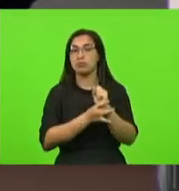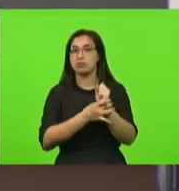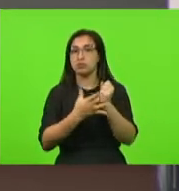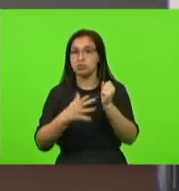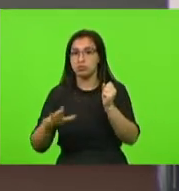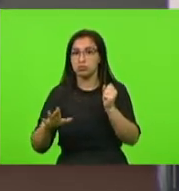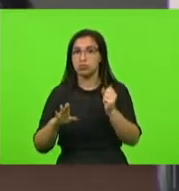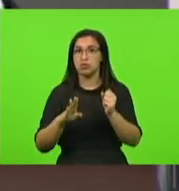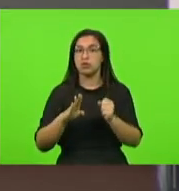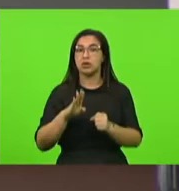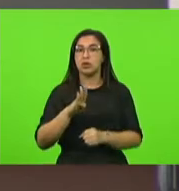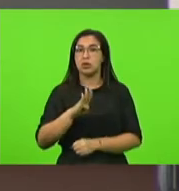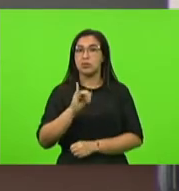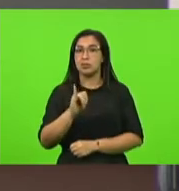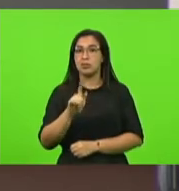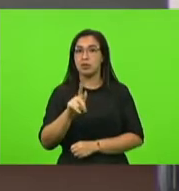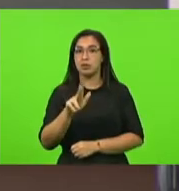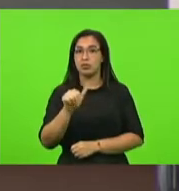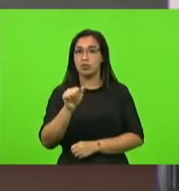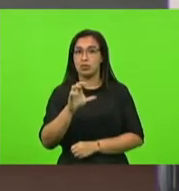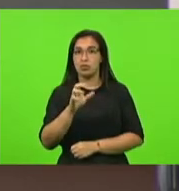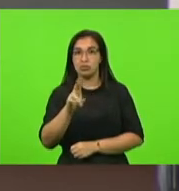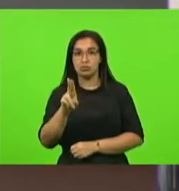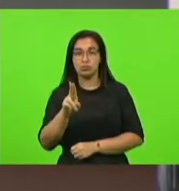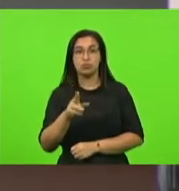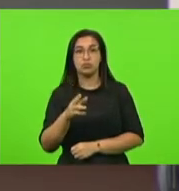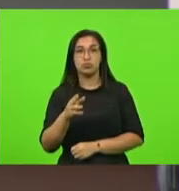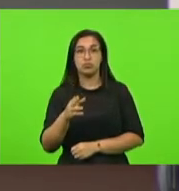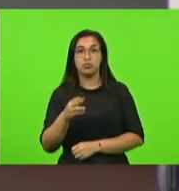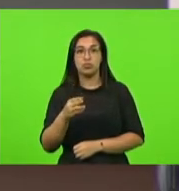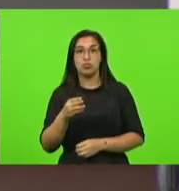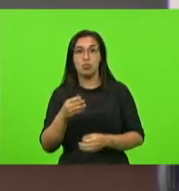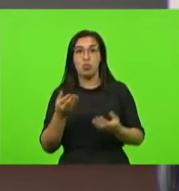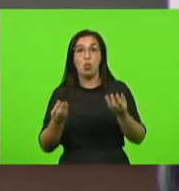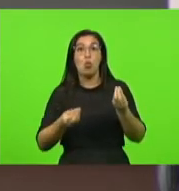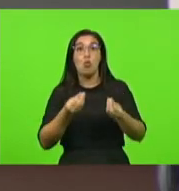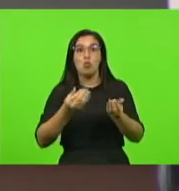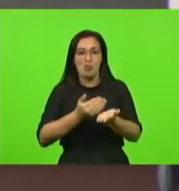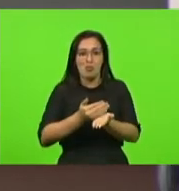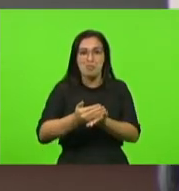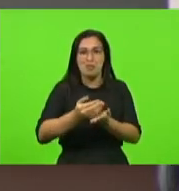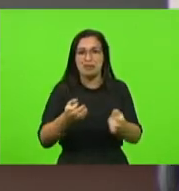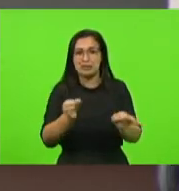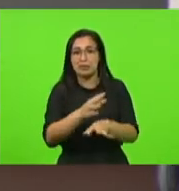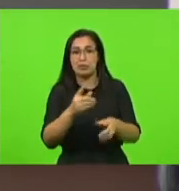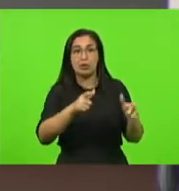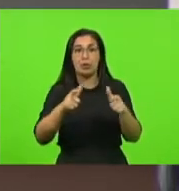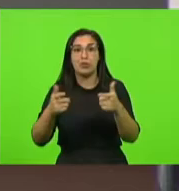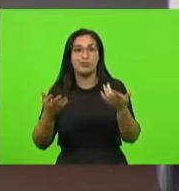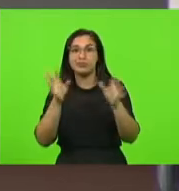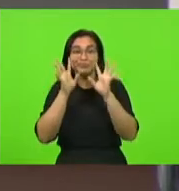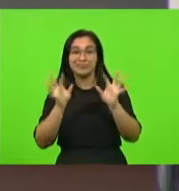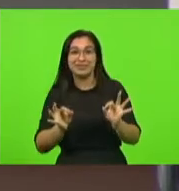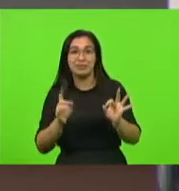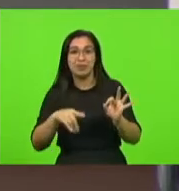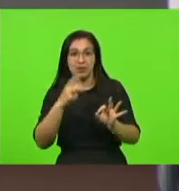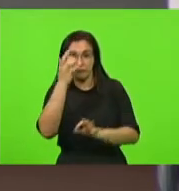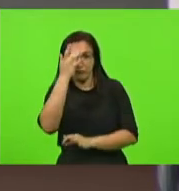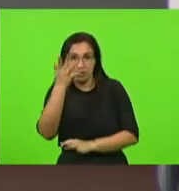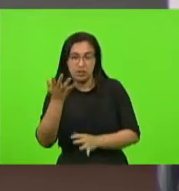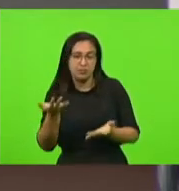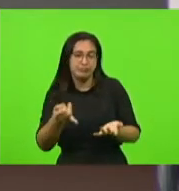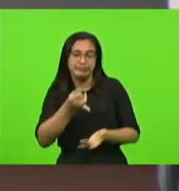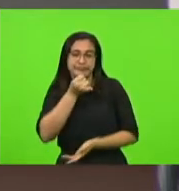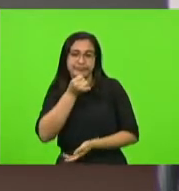sabe aonde começa e aonde termina, para facilitar transporte público, para facilitar tantas outras coisas. Joinville, por